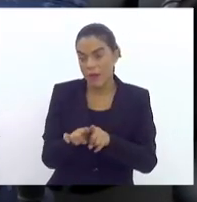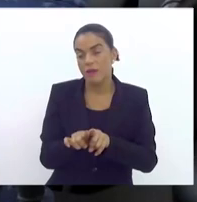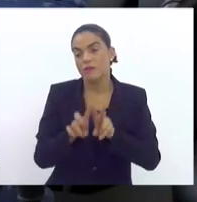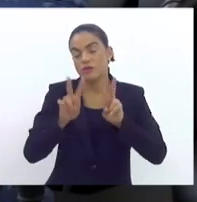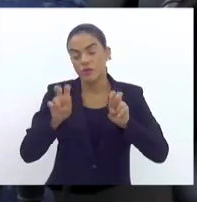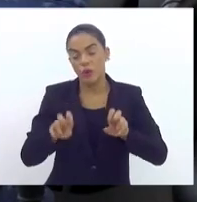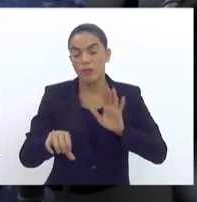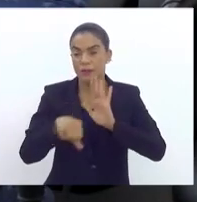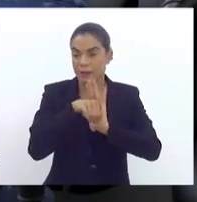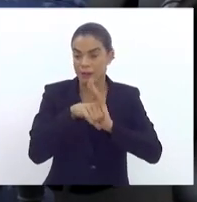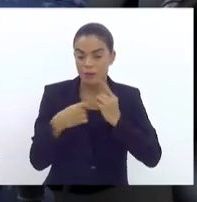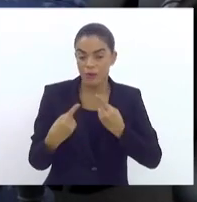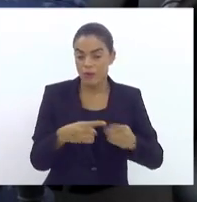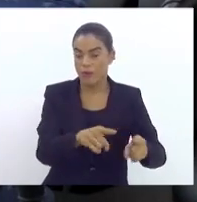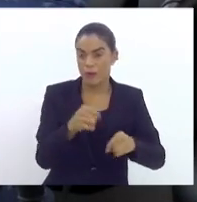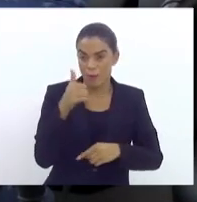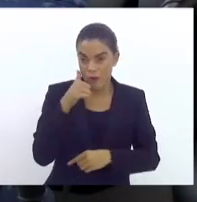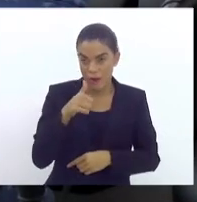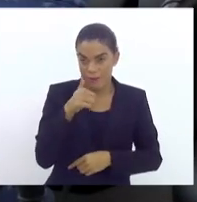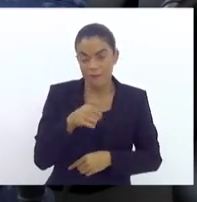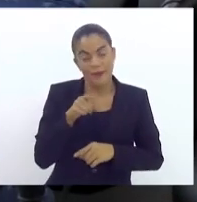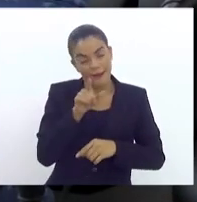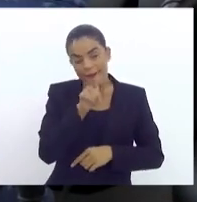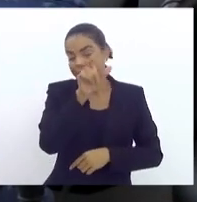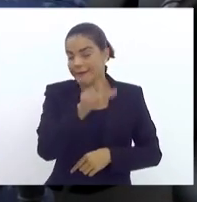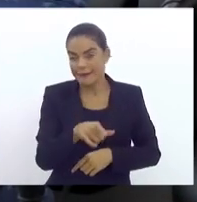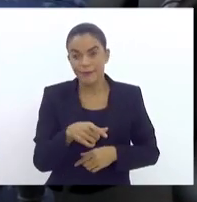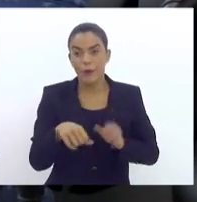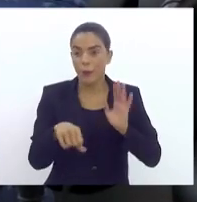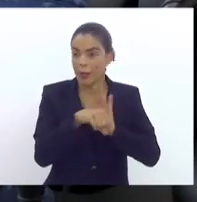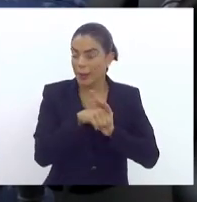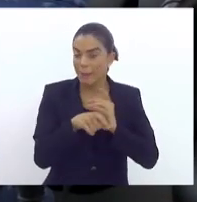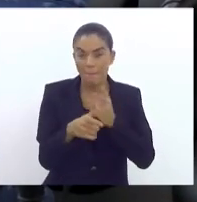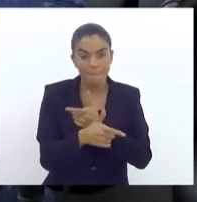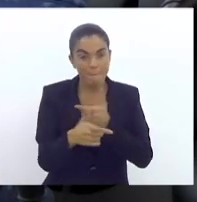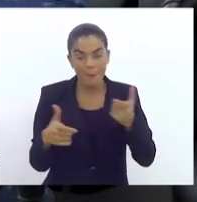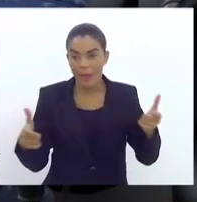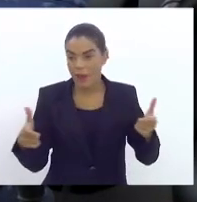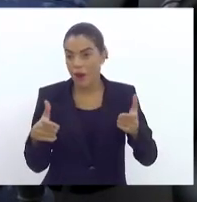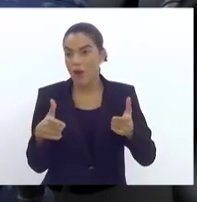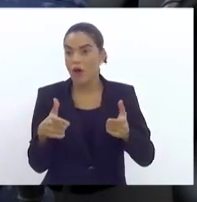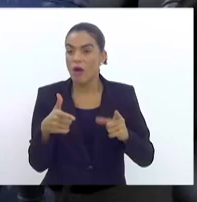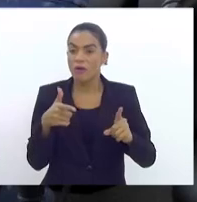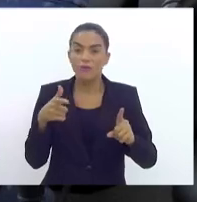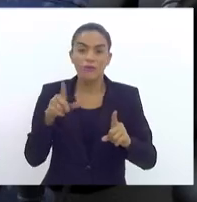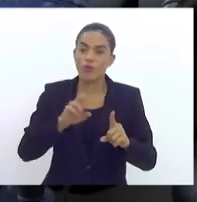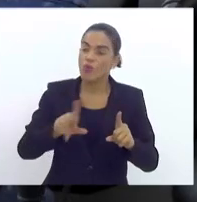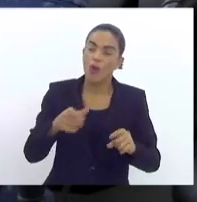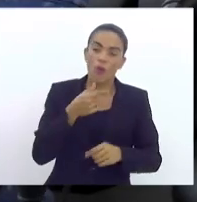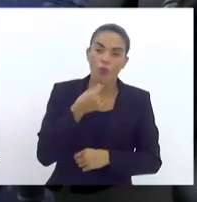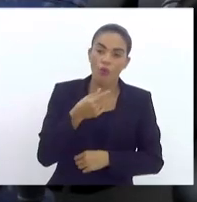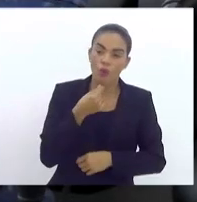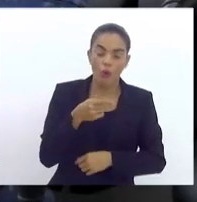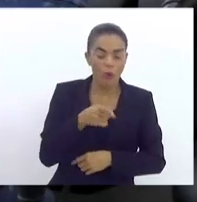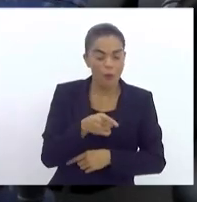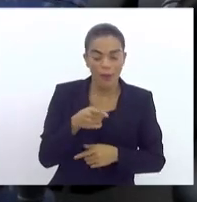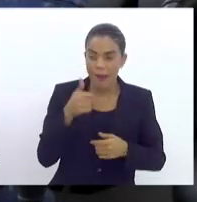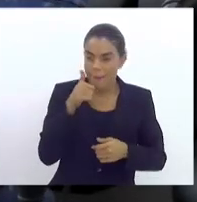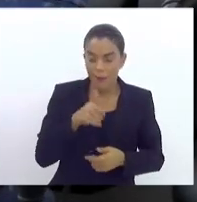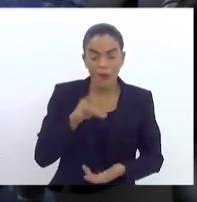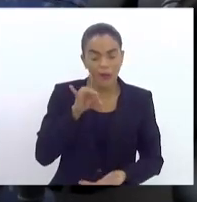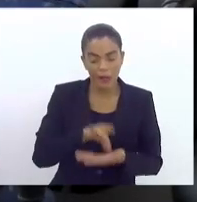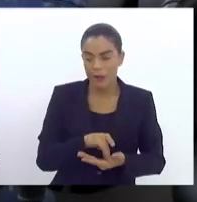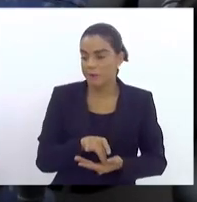crimes contra as mulheres e o alvo preferencial é nós temos estudos né o au preferencial não é um homem é o Wall preferencial